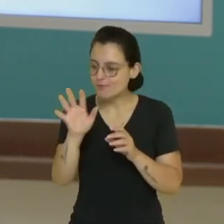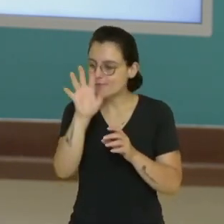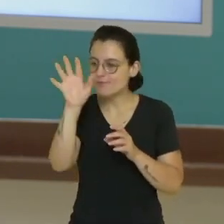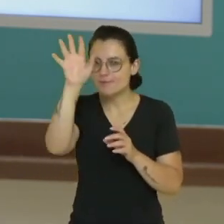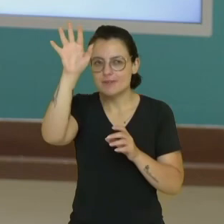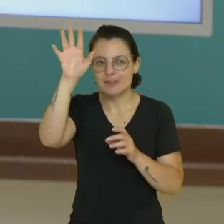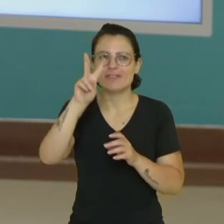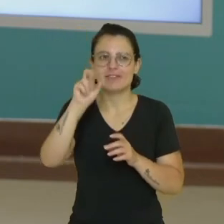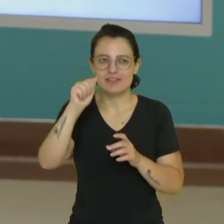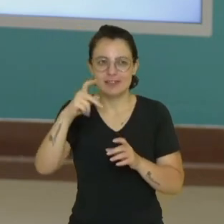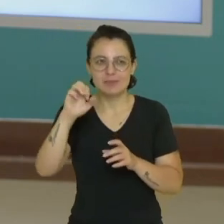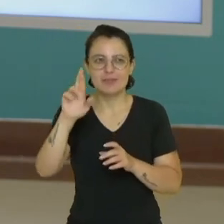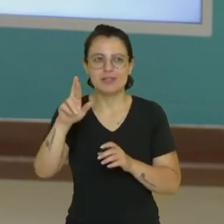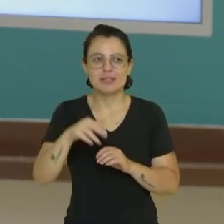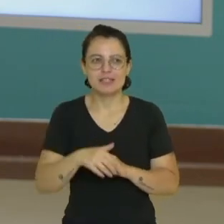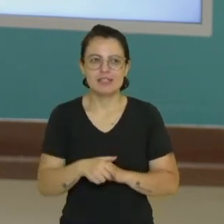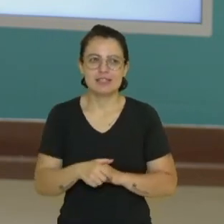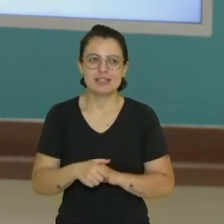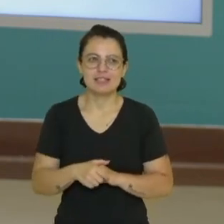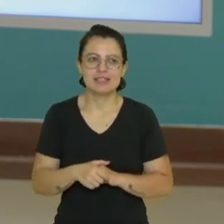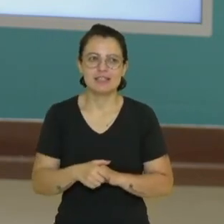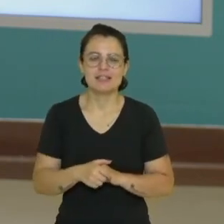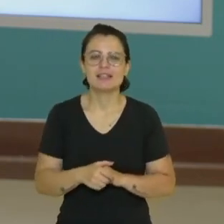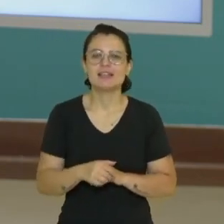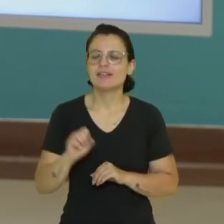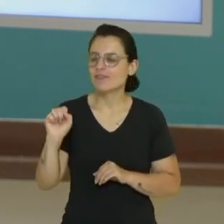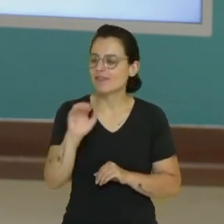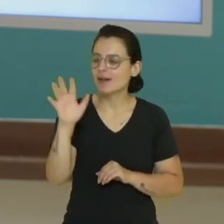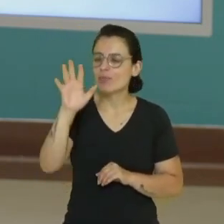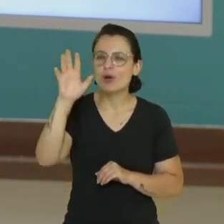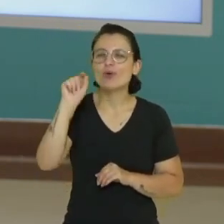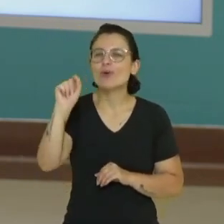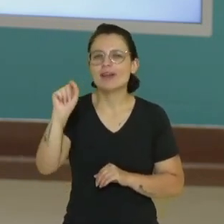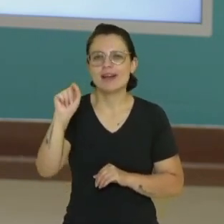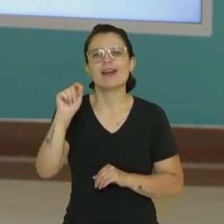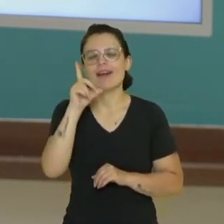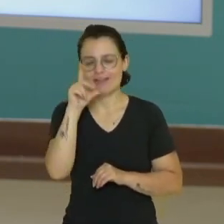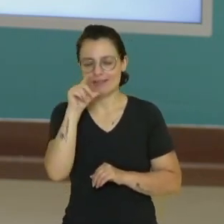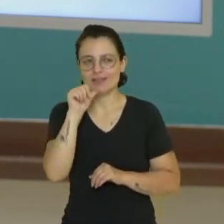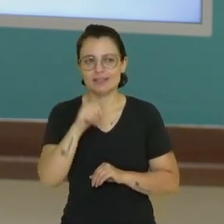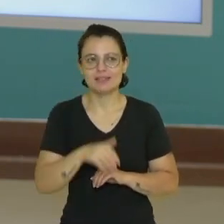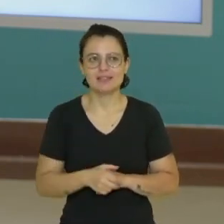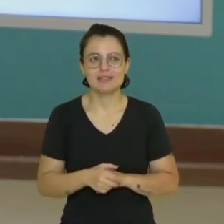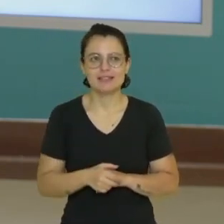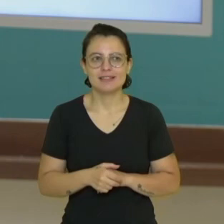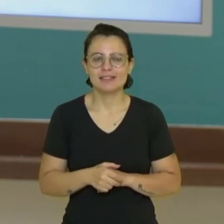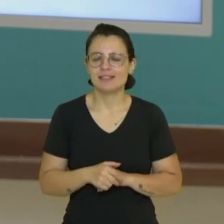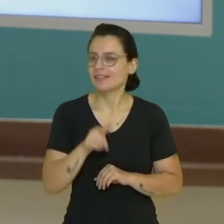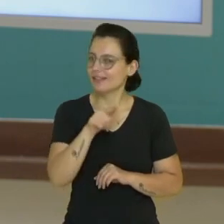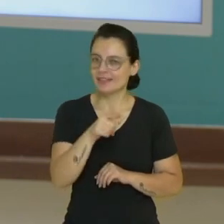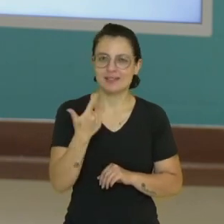chaleira? Vapor. E é vapor do quê? De água. E não vai ser